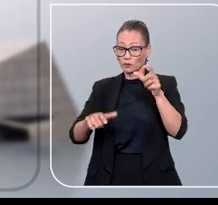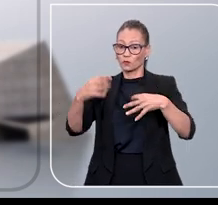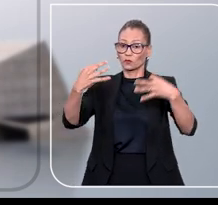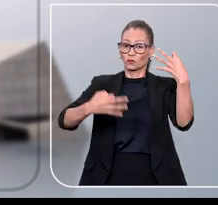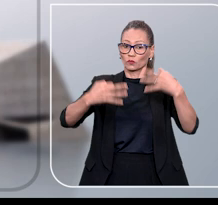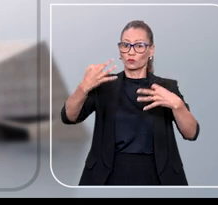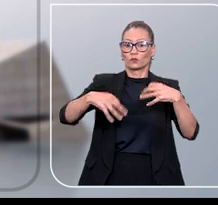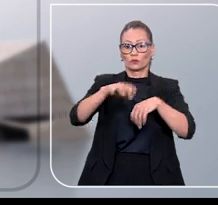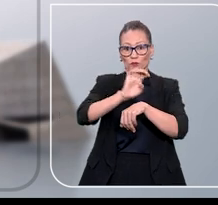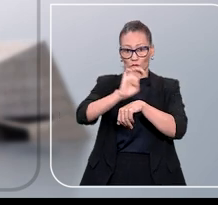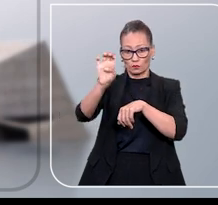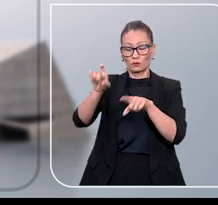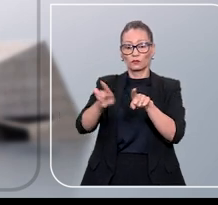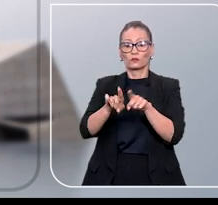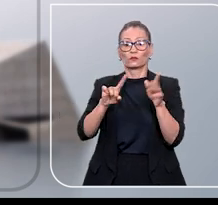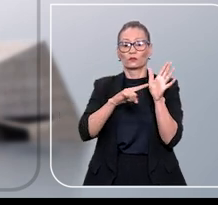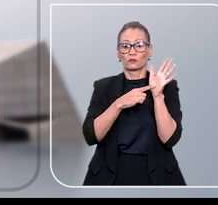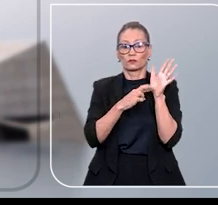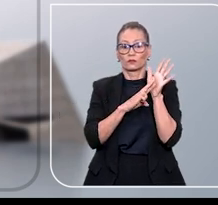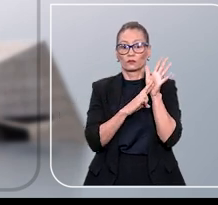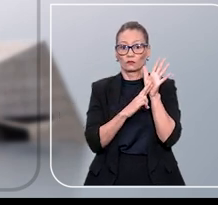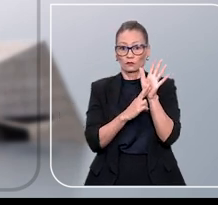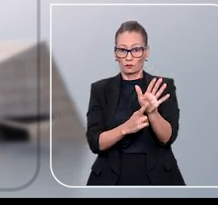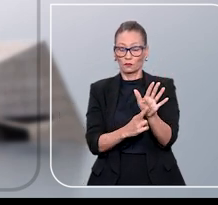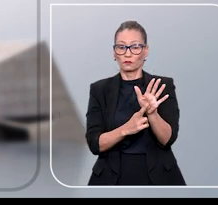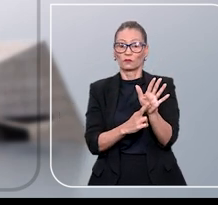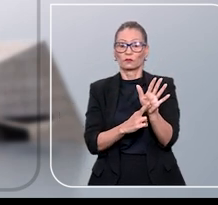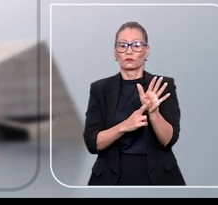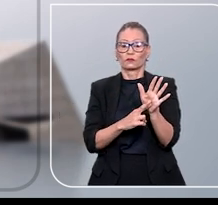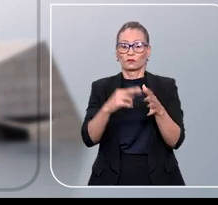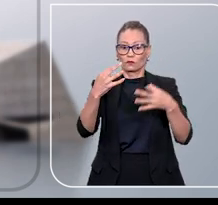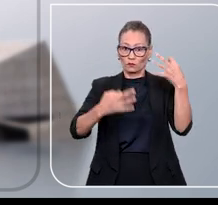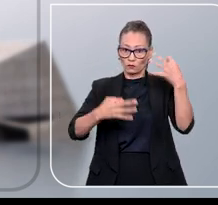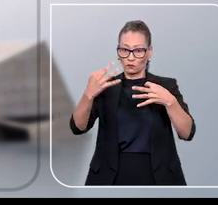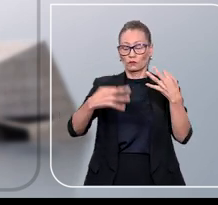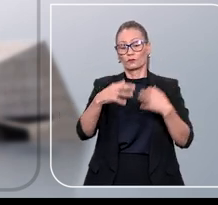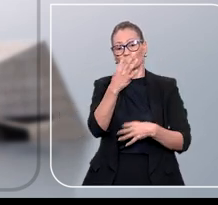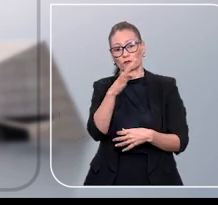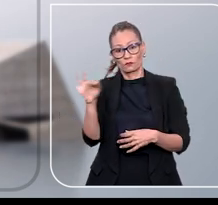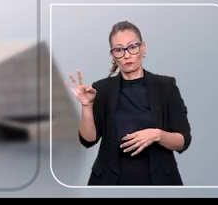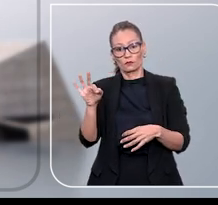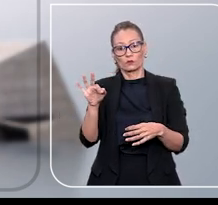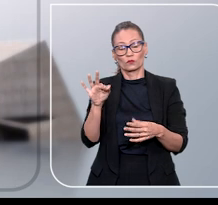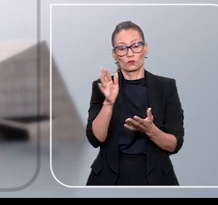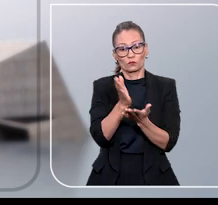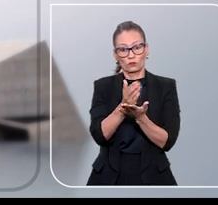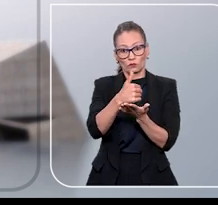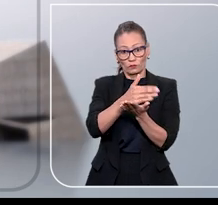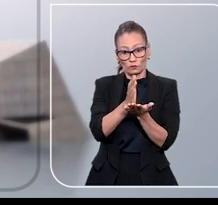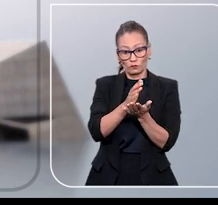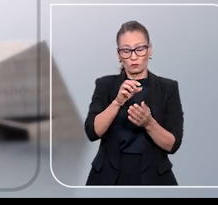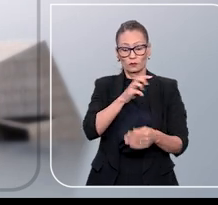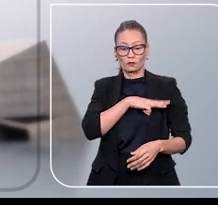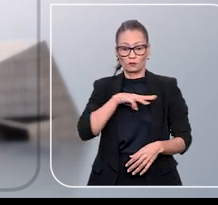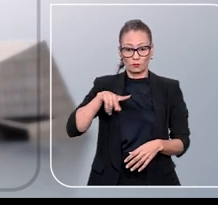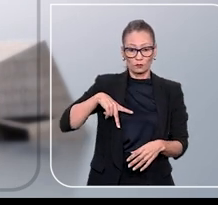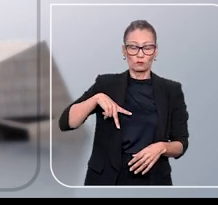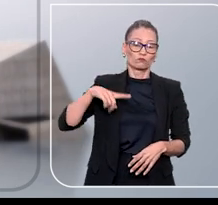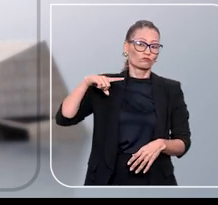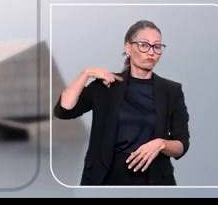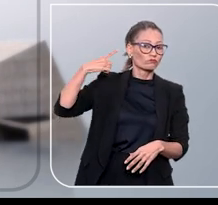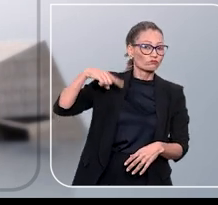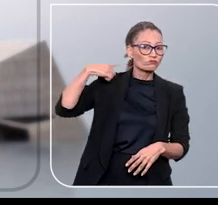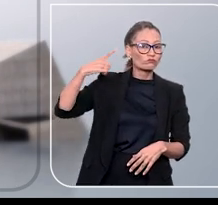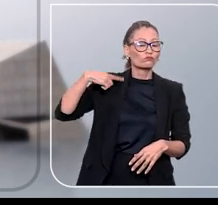outra parte por representantes da Justiça Federal. A última é dividida entre o Ministério Público e os advogados,